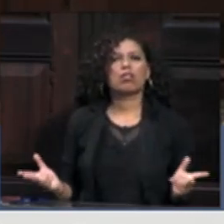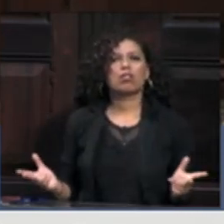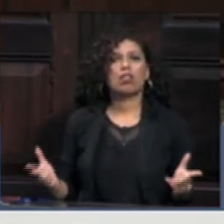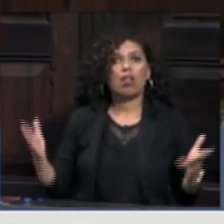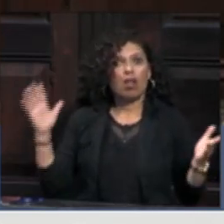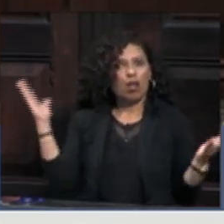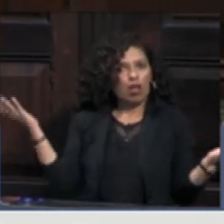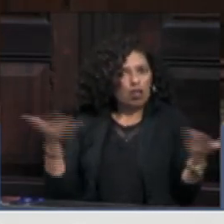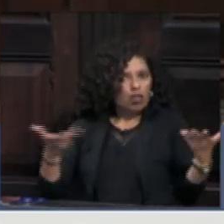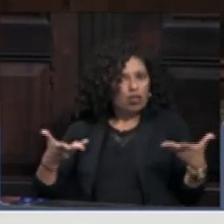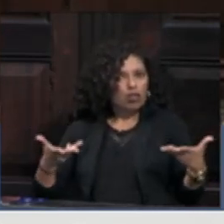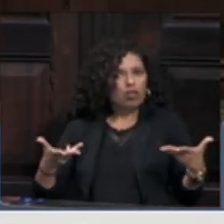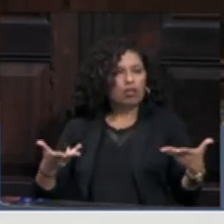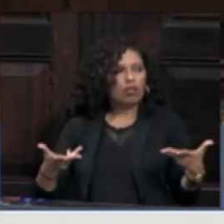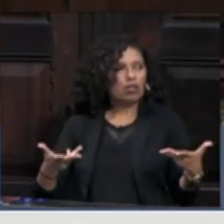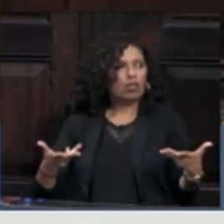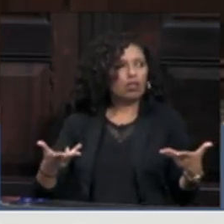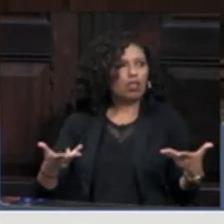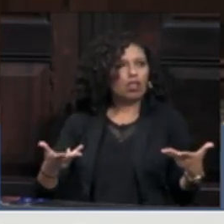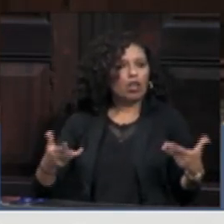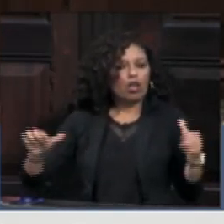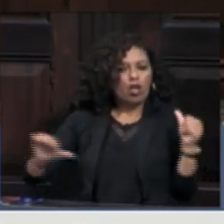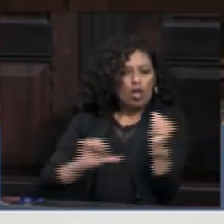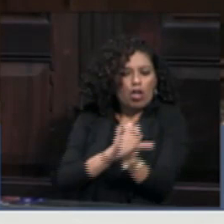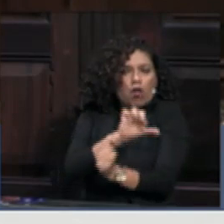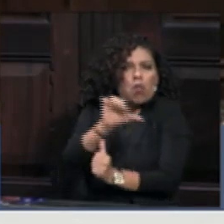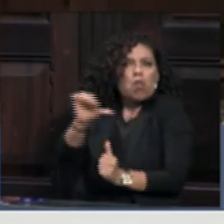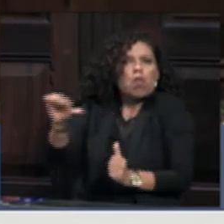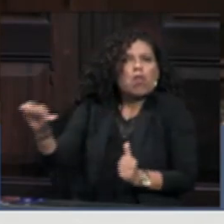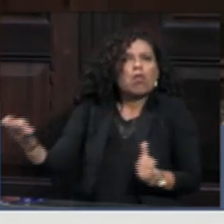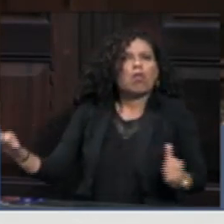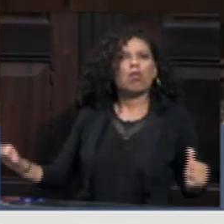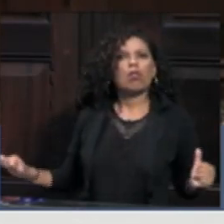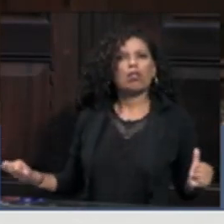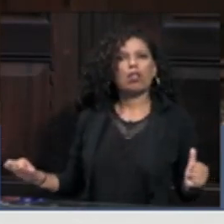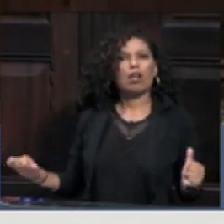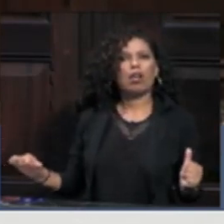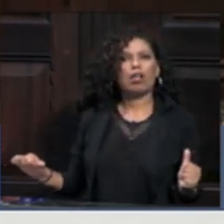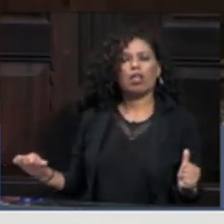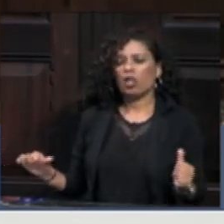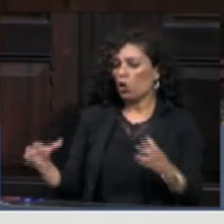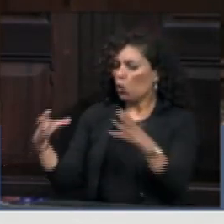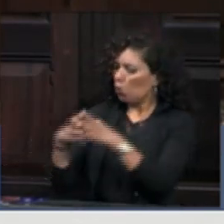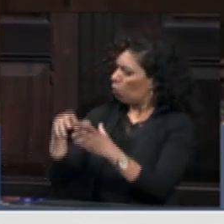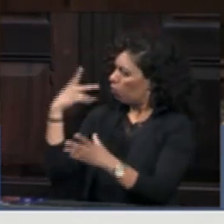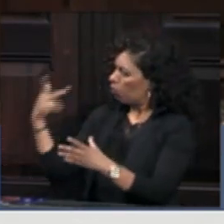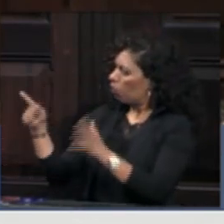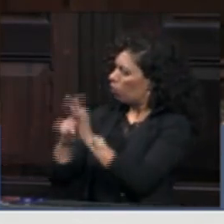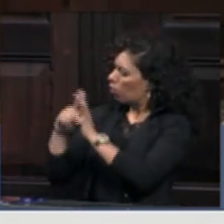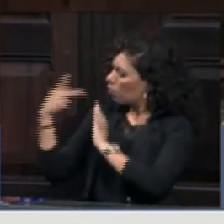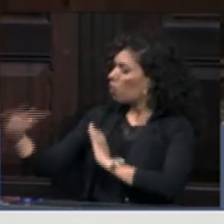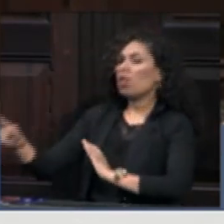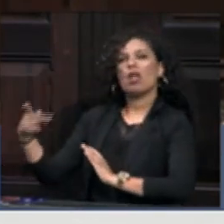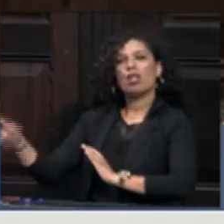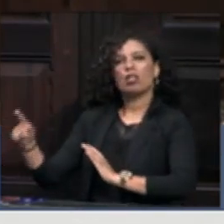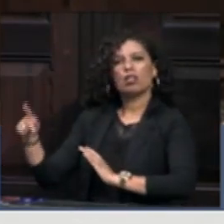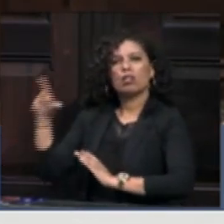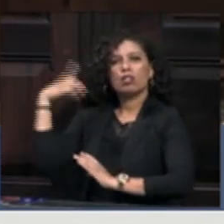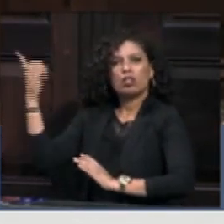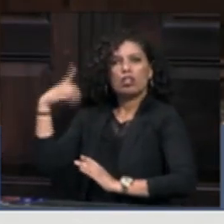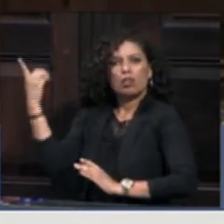E agora assume aqui, através de seus representantes, uma outra